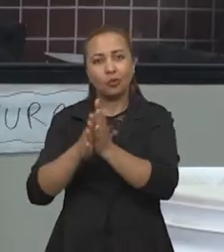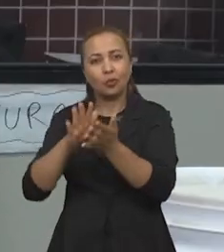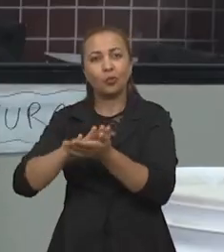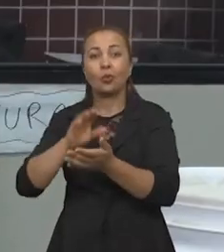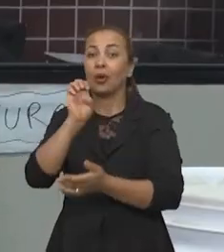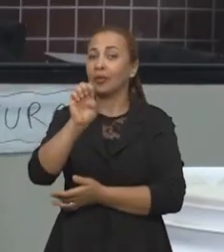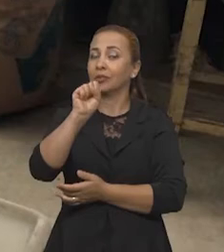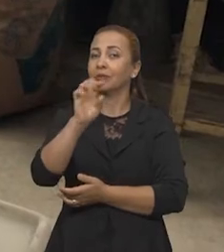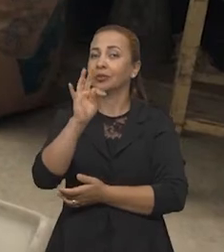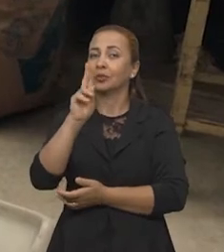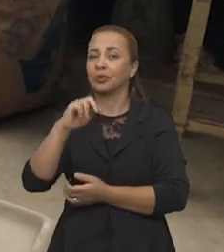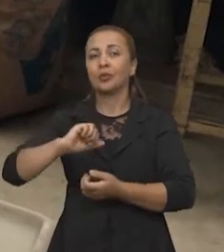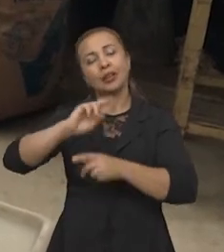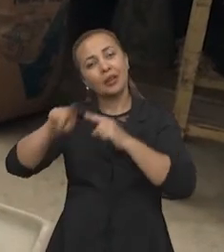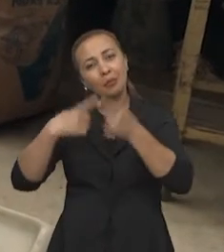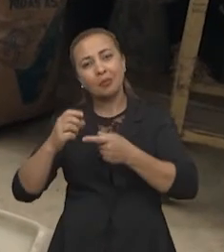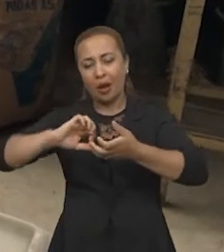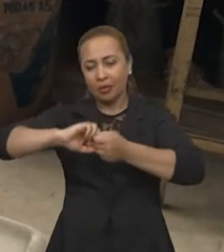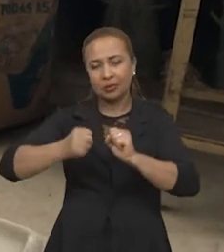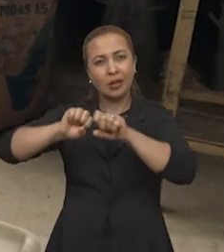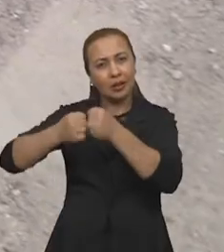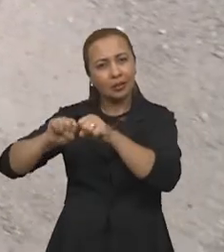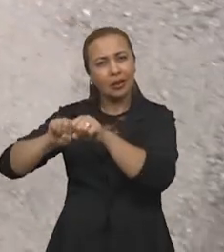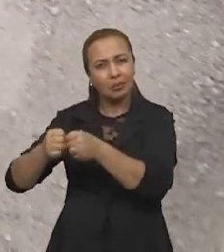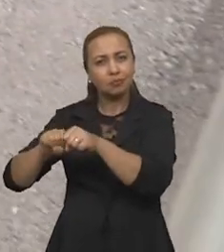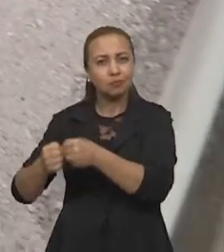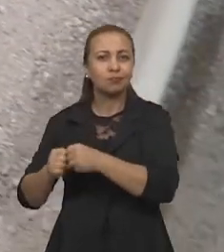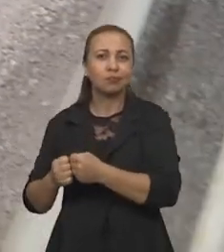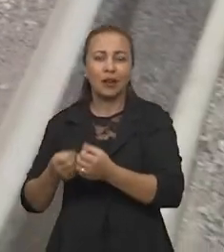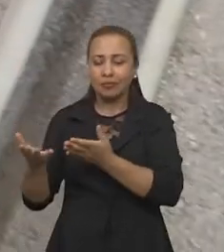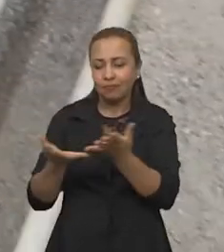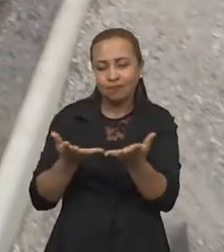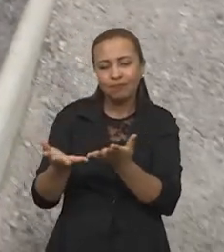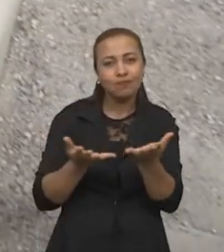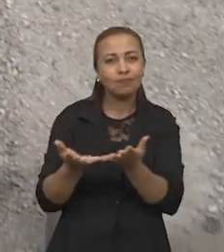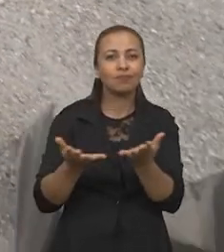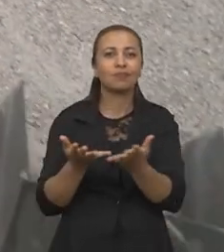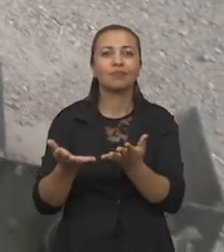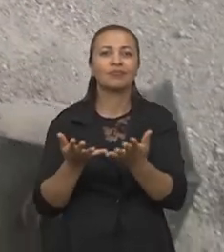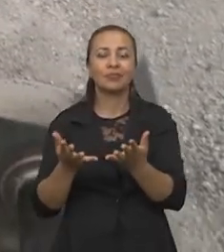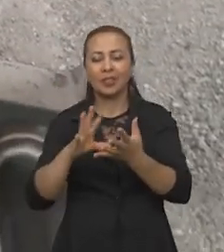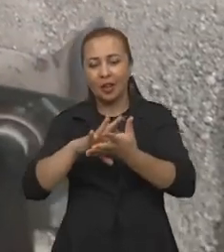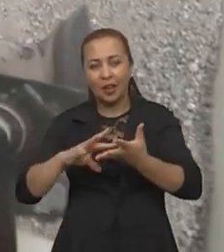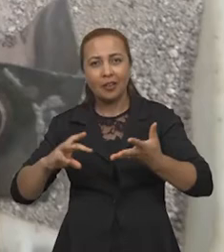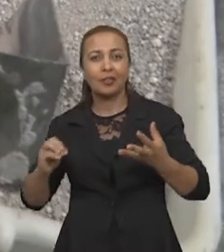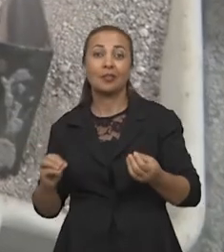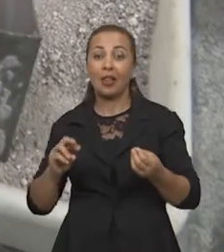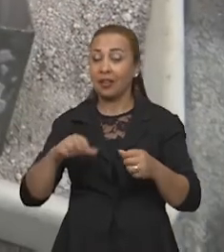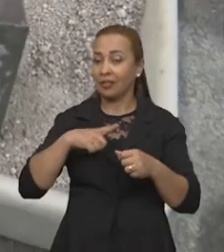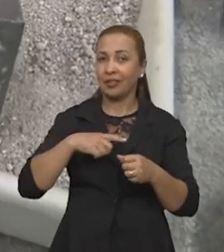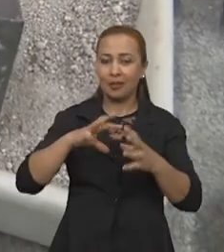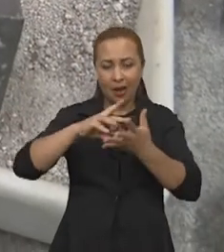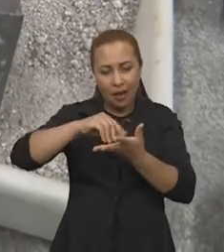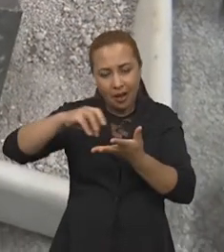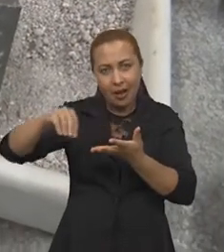gente secou na estufa, passou por um processo de trituração, depois um processo de peneiramento para retirar o excesso de finos.